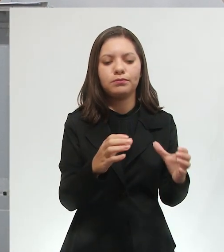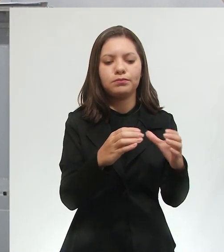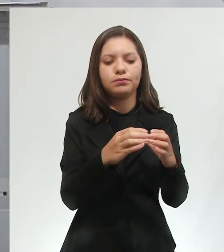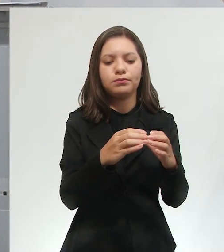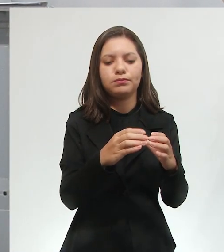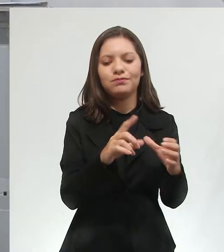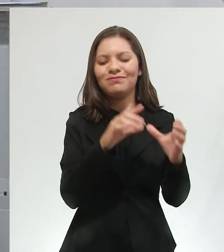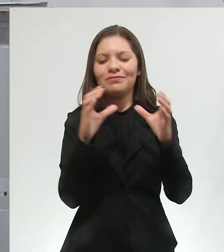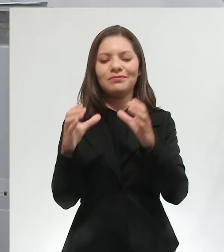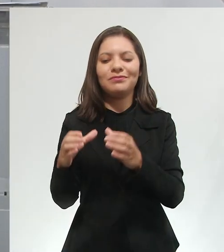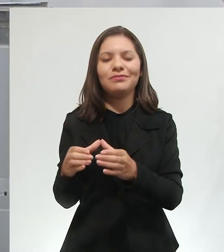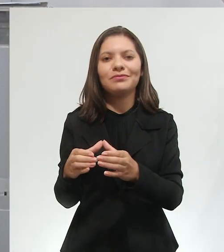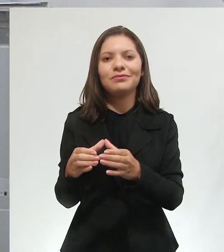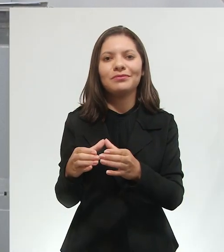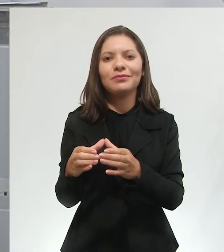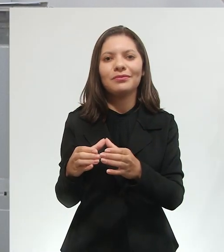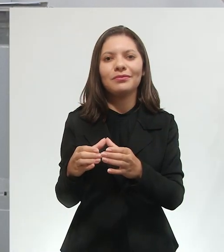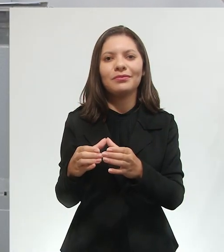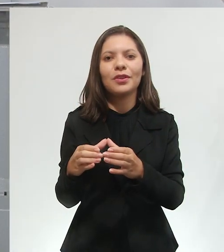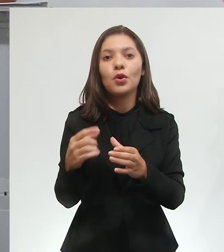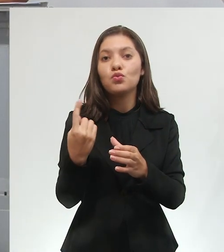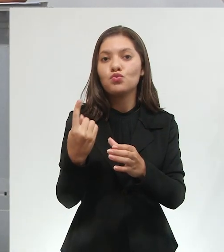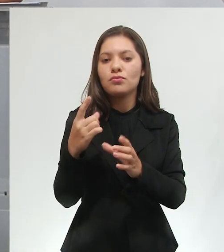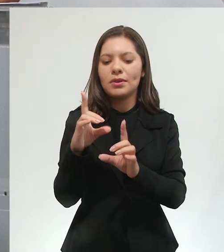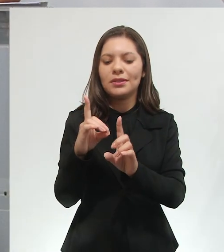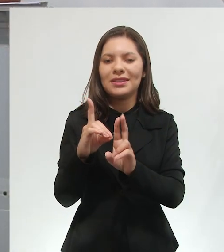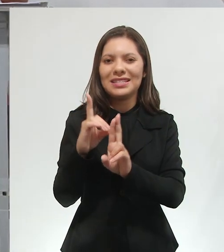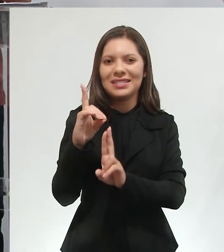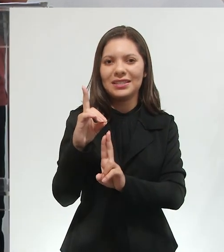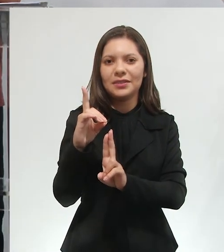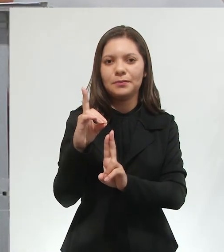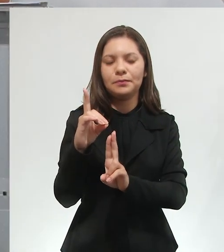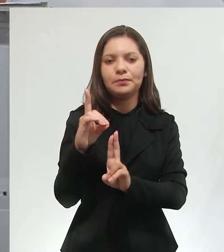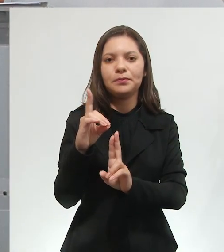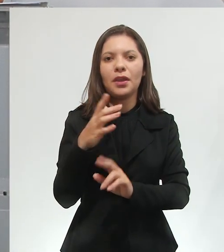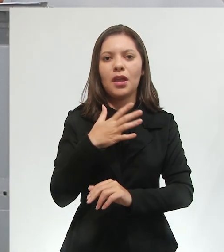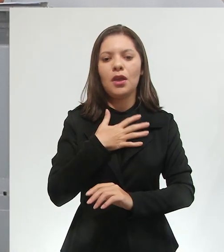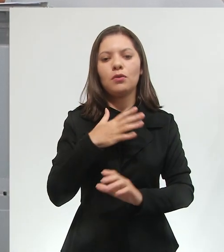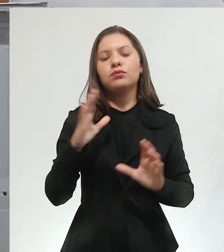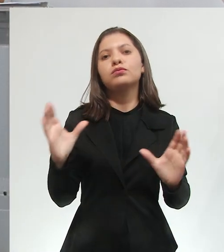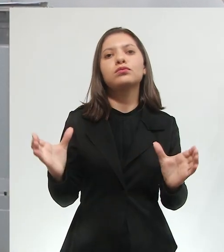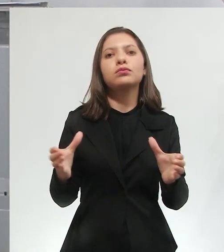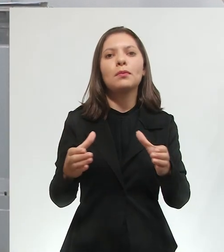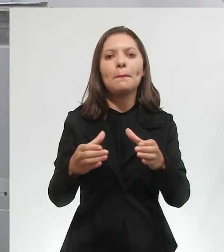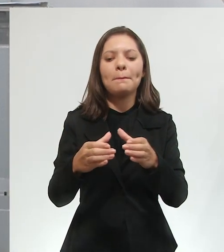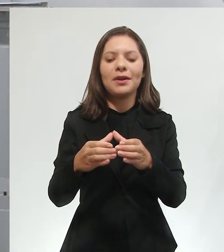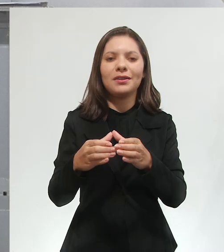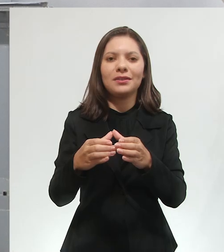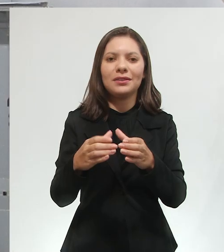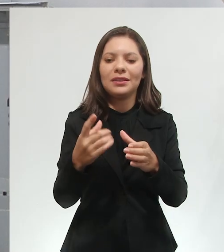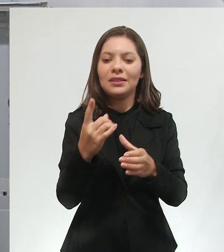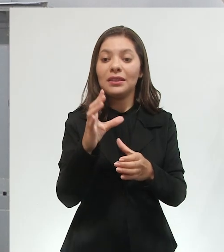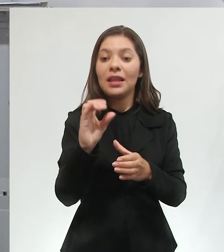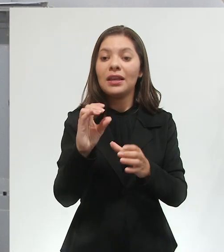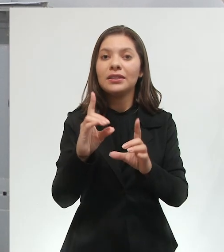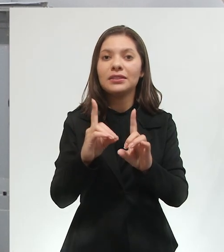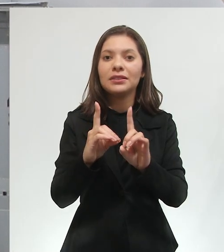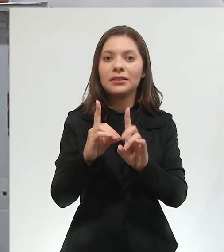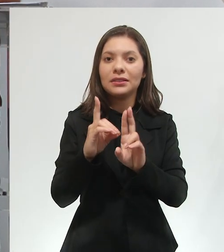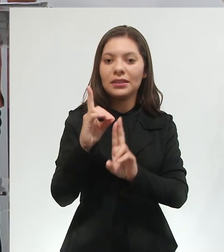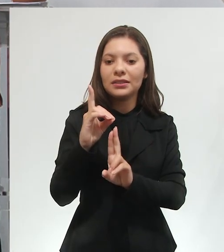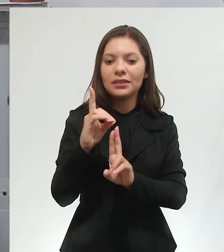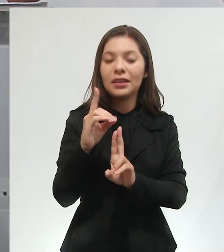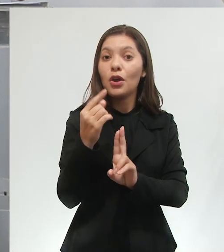10 elementos para formar uma única dezena. Se eu agrupar 10 dezenas, eu formo uma única